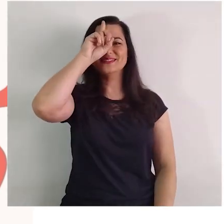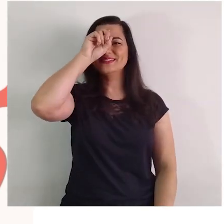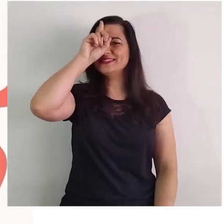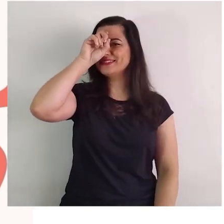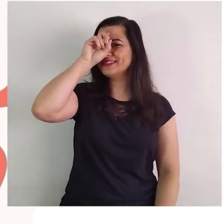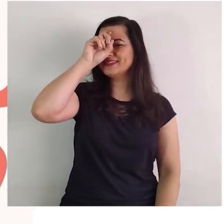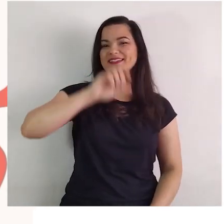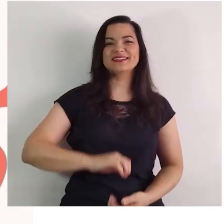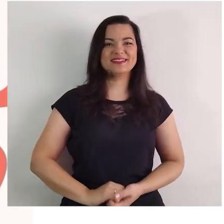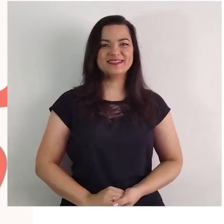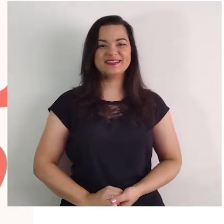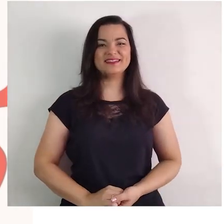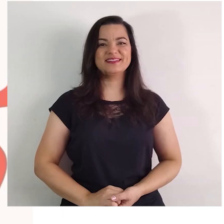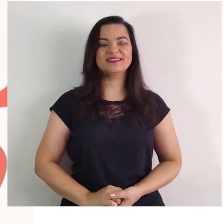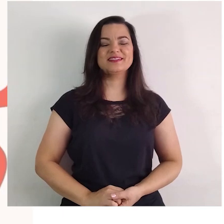Hospital.